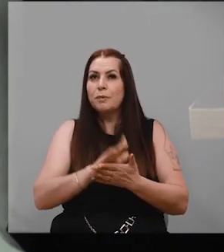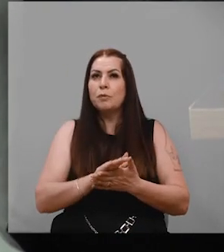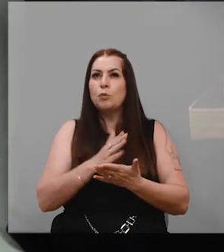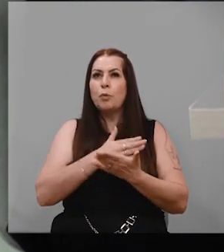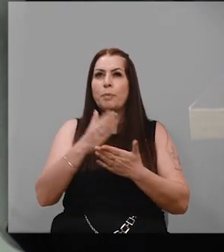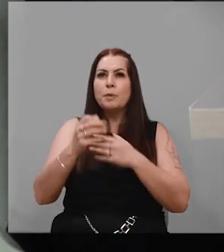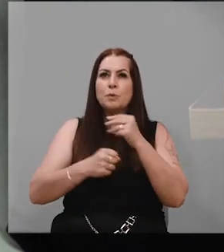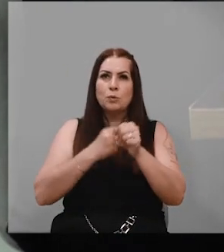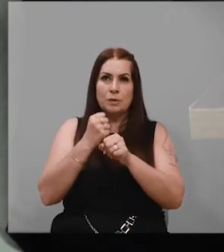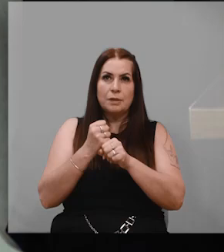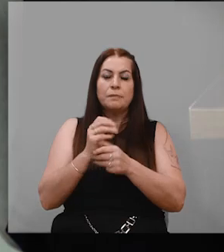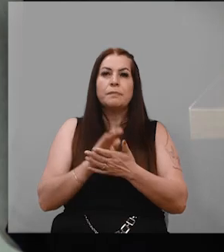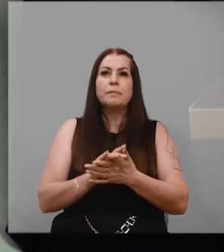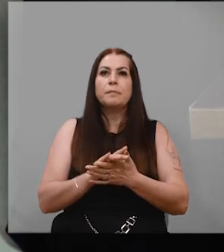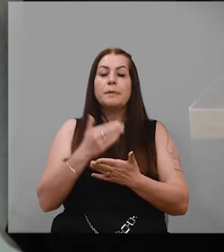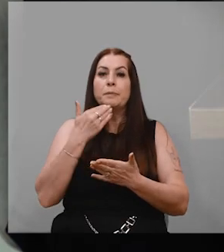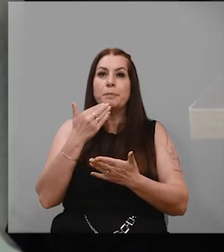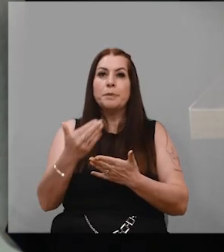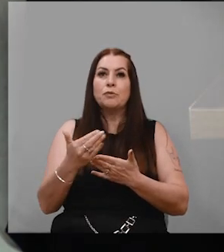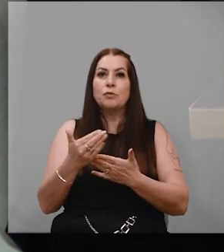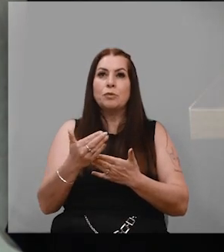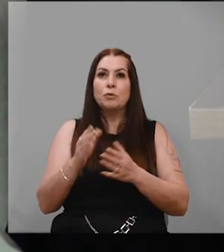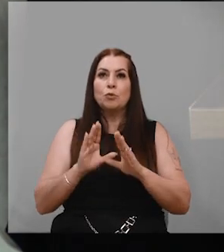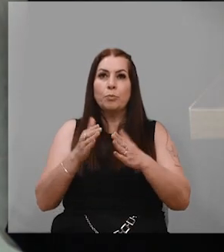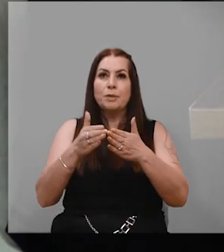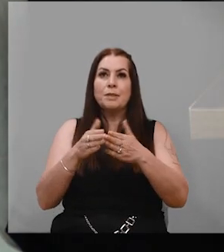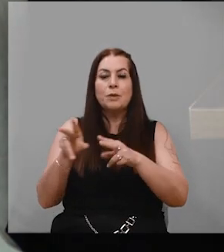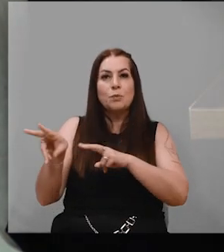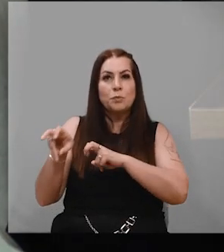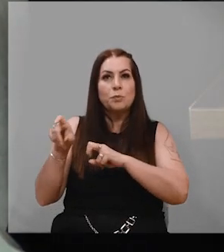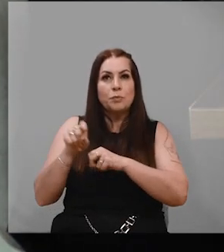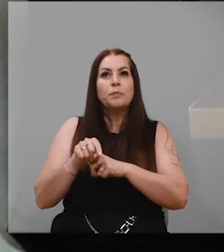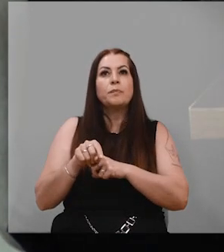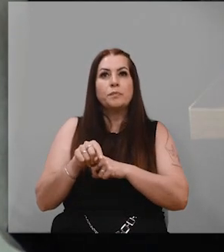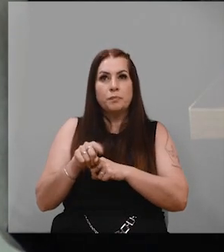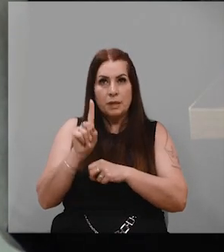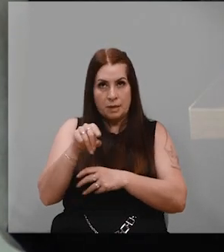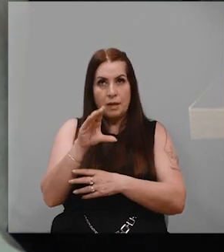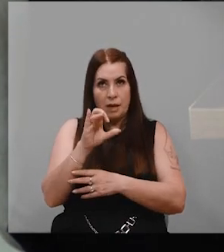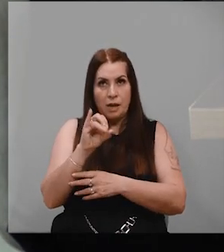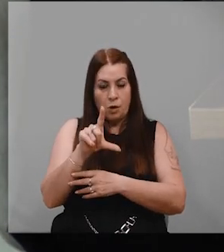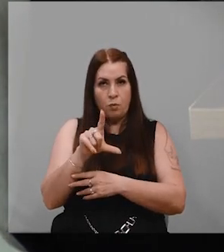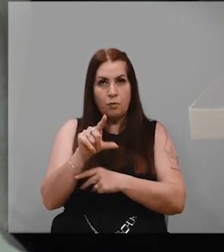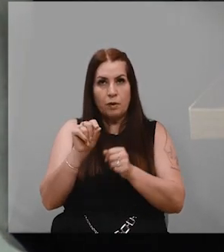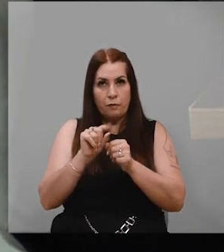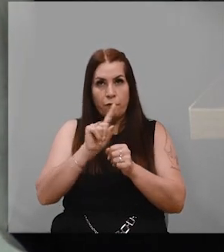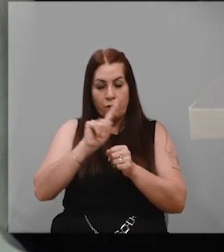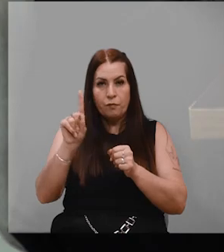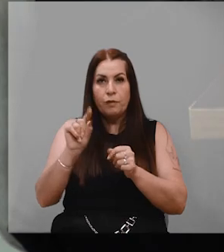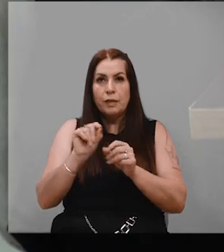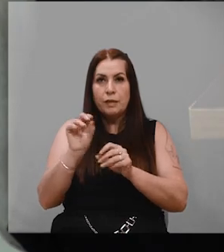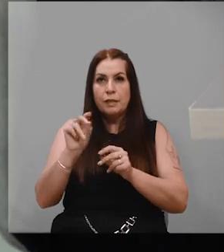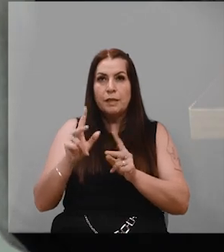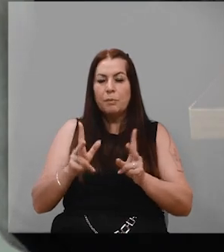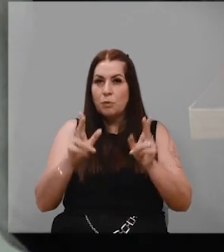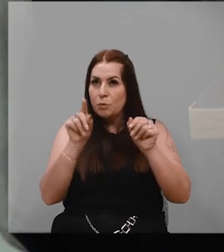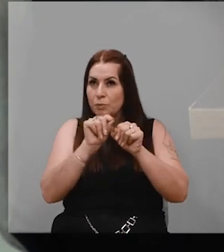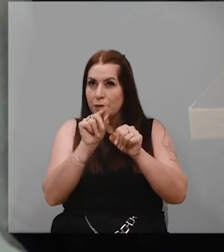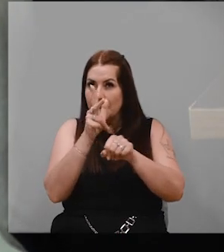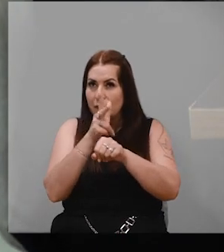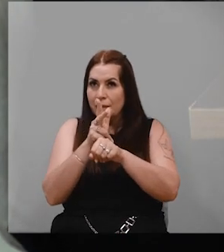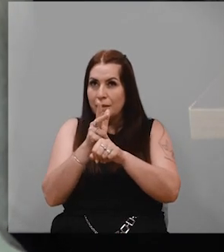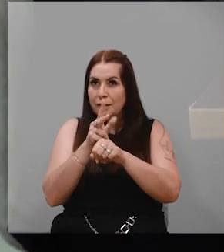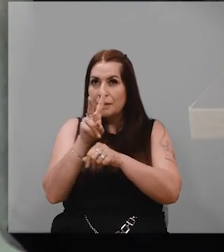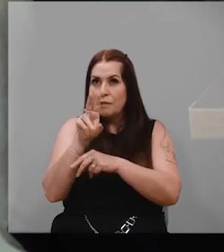no início do ano, que foi solicitado pela Comissão de Agricultura, né, Carol? Que a Carol foi a produtora e a Vitória